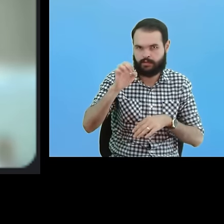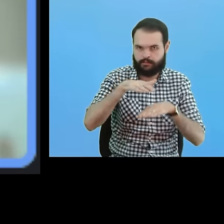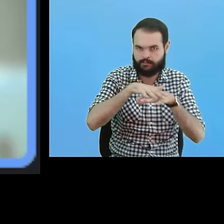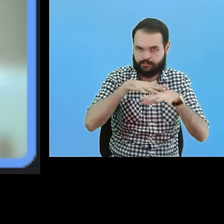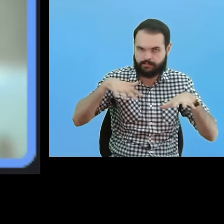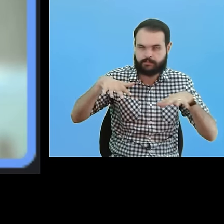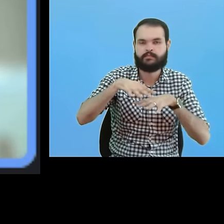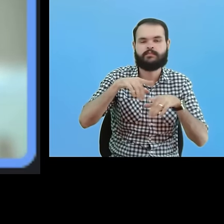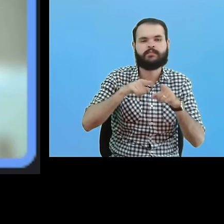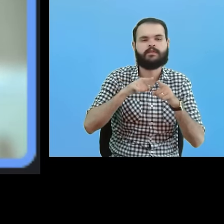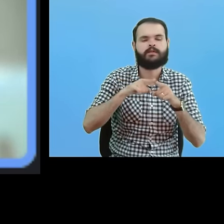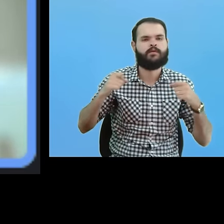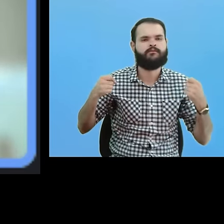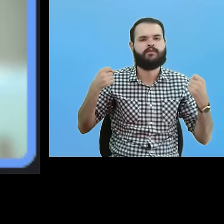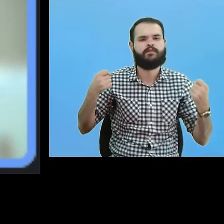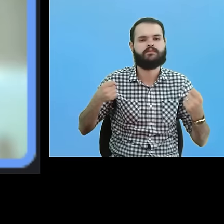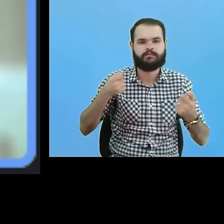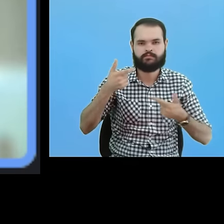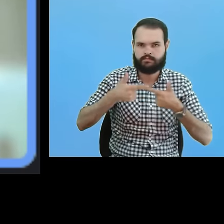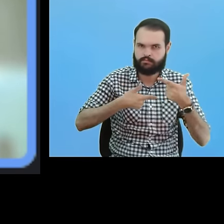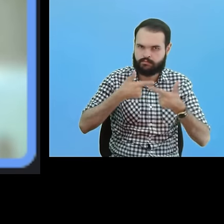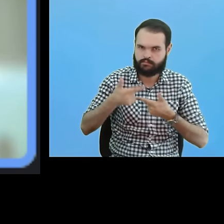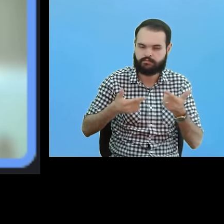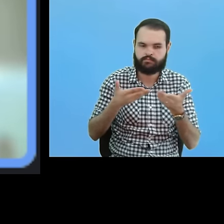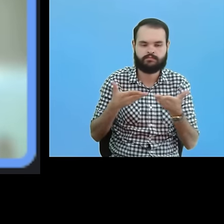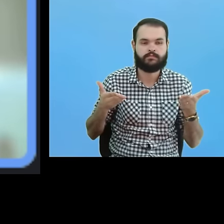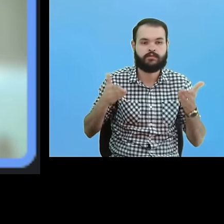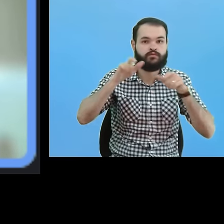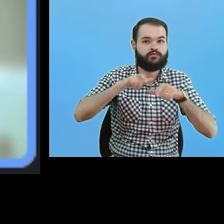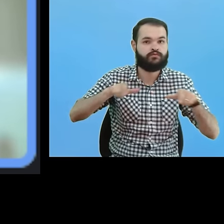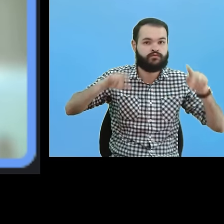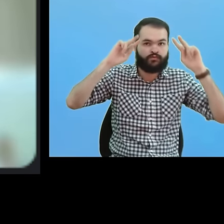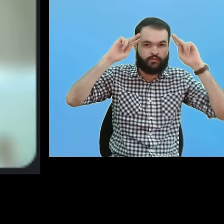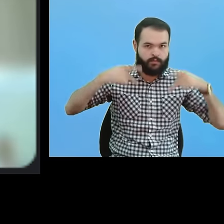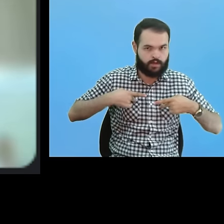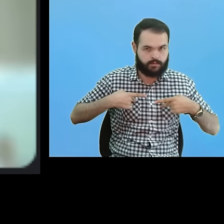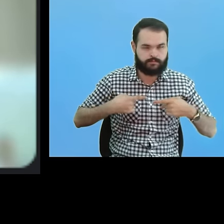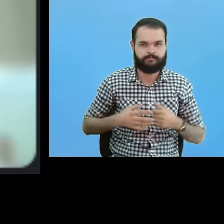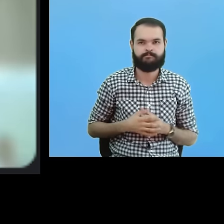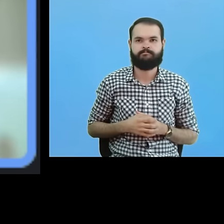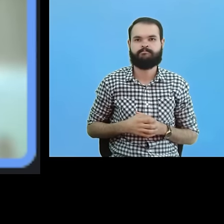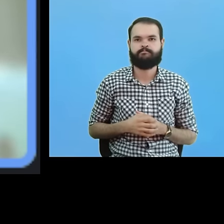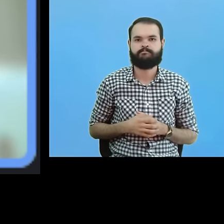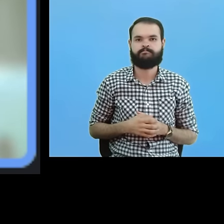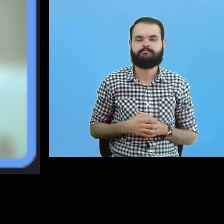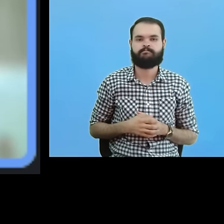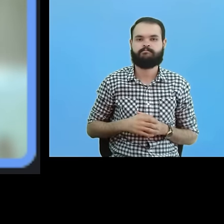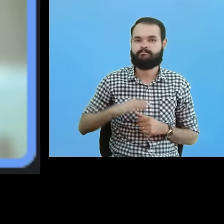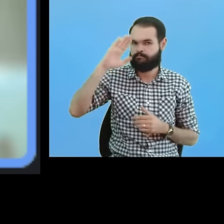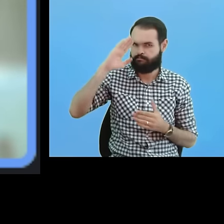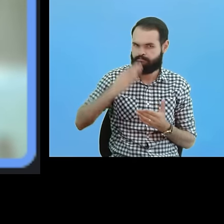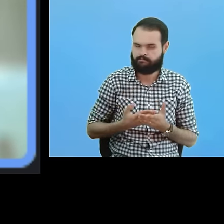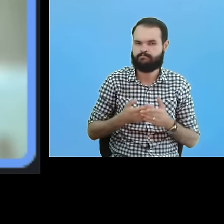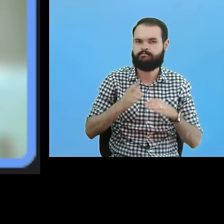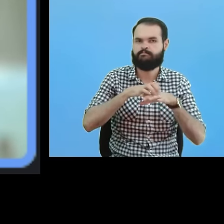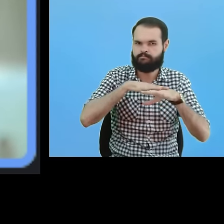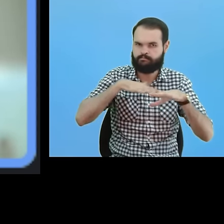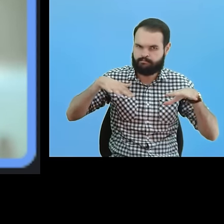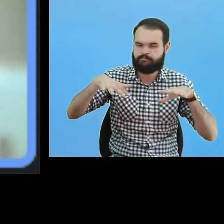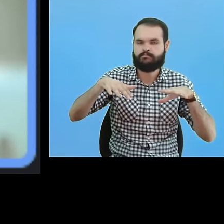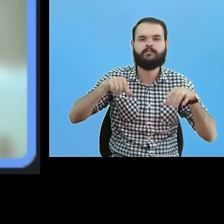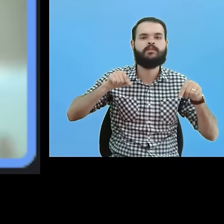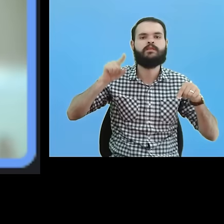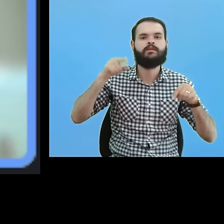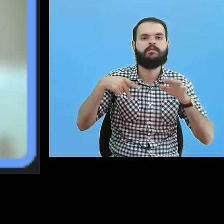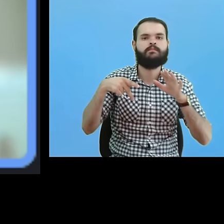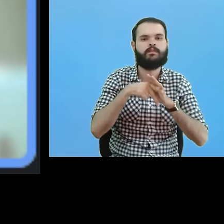essa formação do ser humano. Então, acreditamos, sim, que o atendimento educacional especializado, o trabalho que a gente